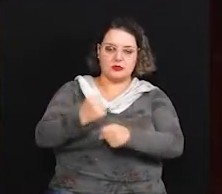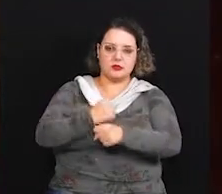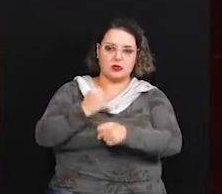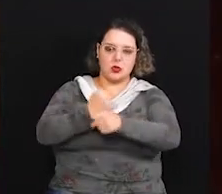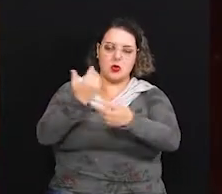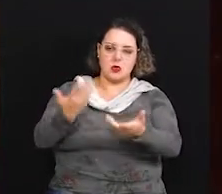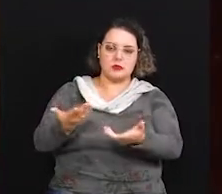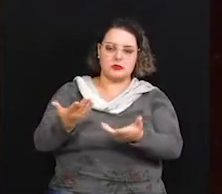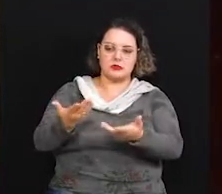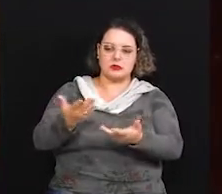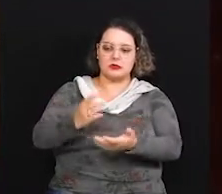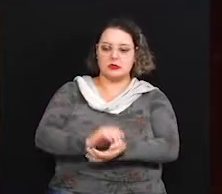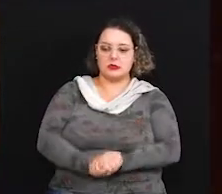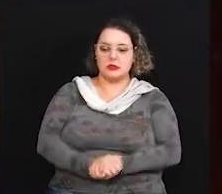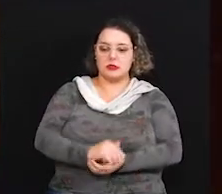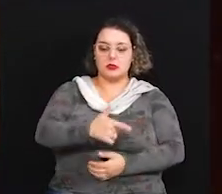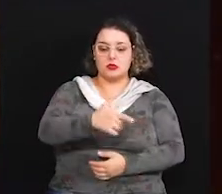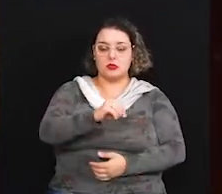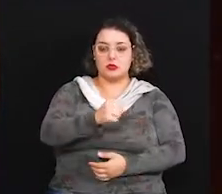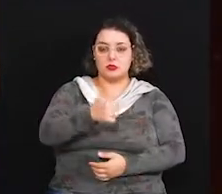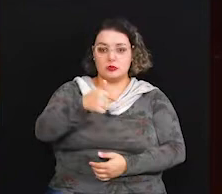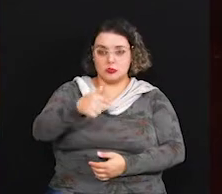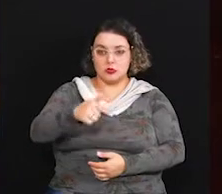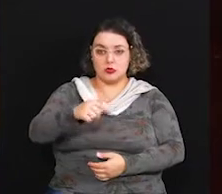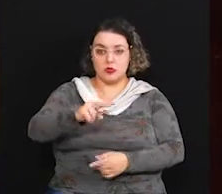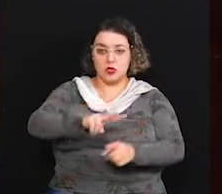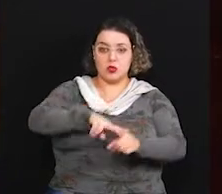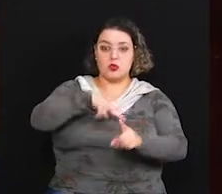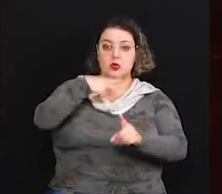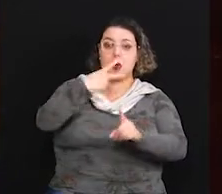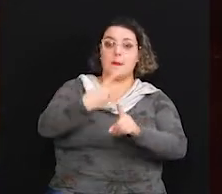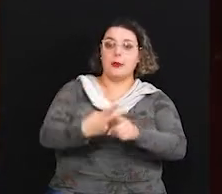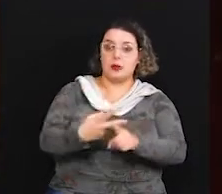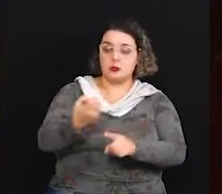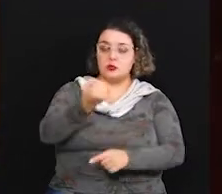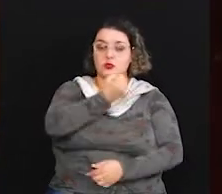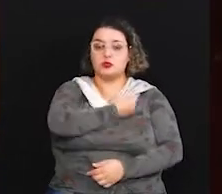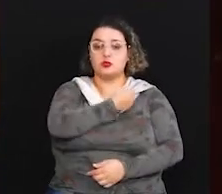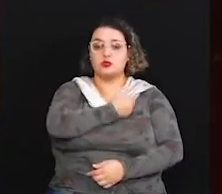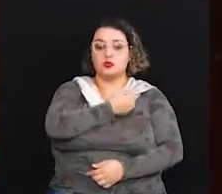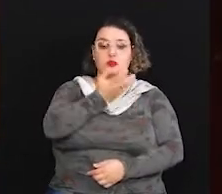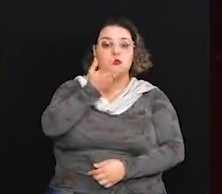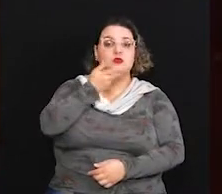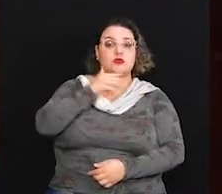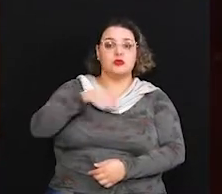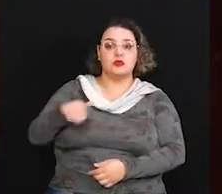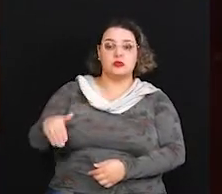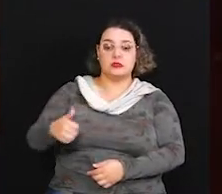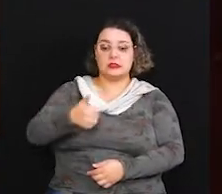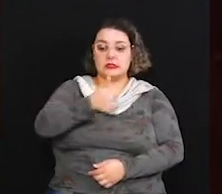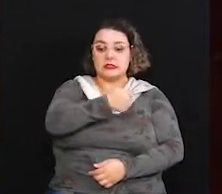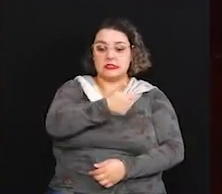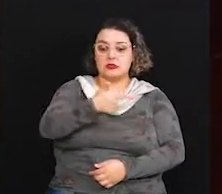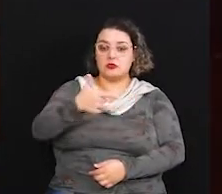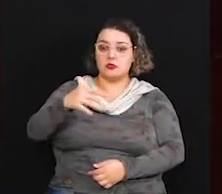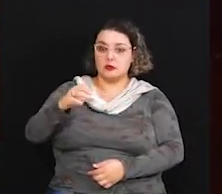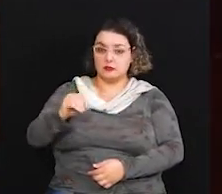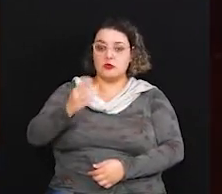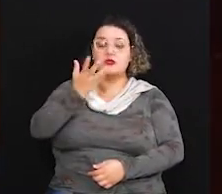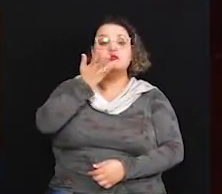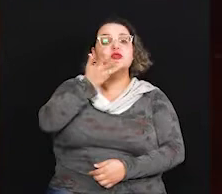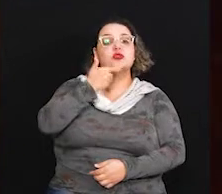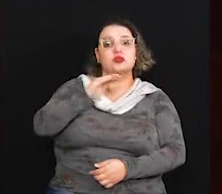Então, com isso, em 2017, nós dobramos a quantidade. Nós chegamos a 120 crianças,